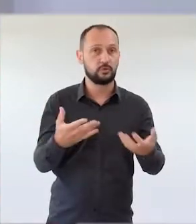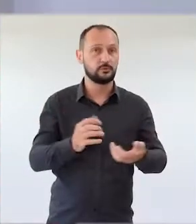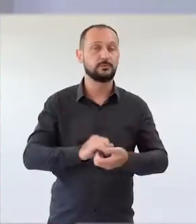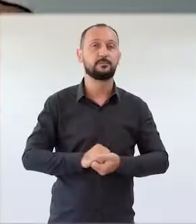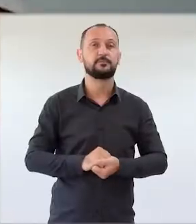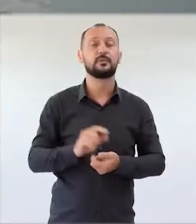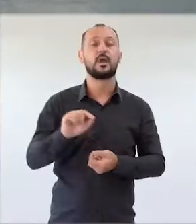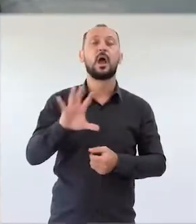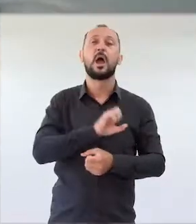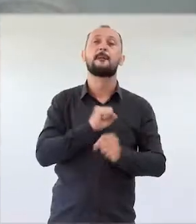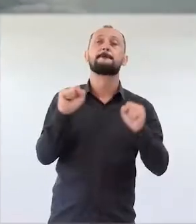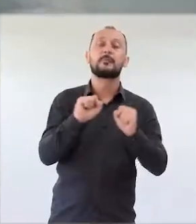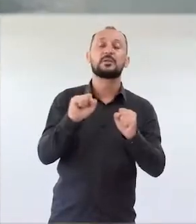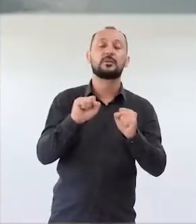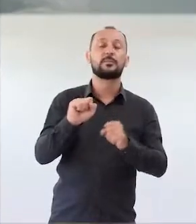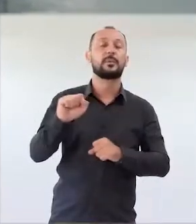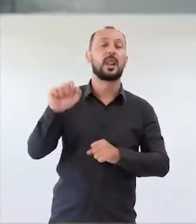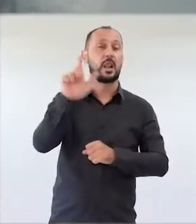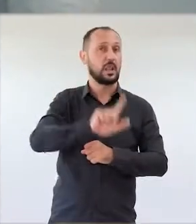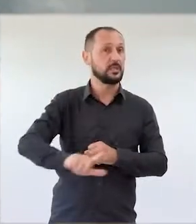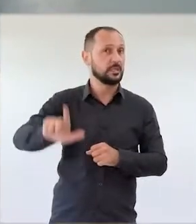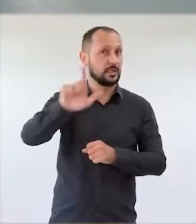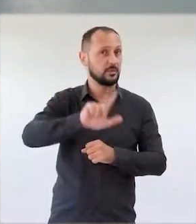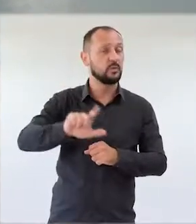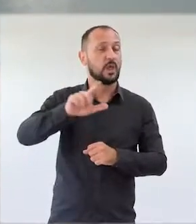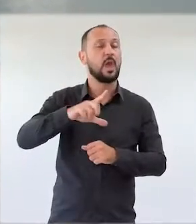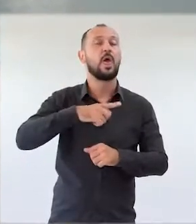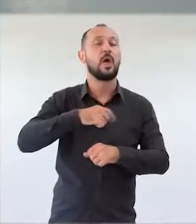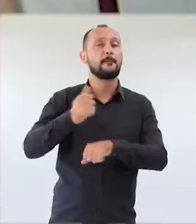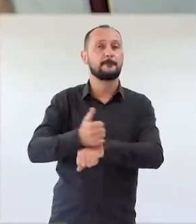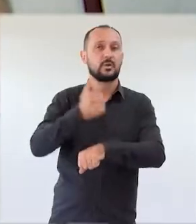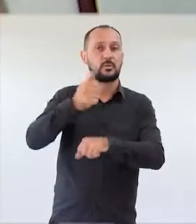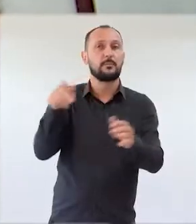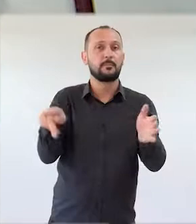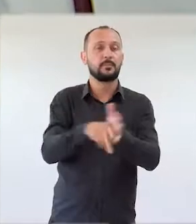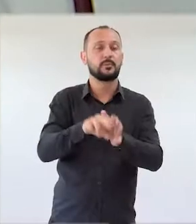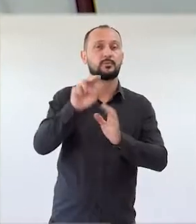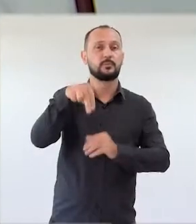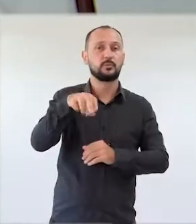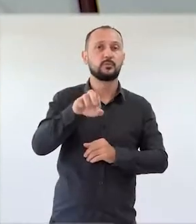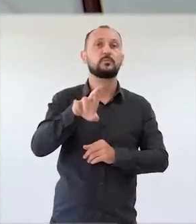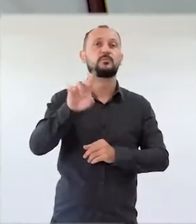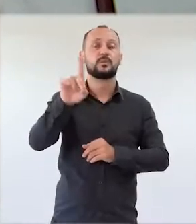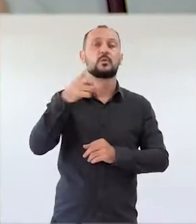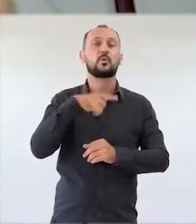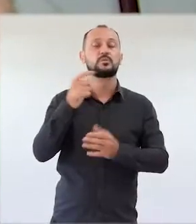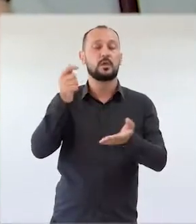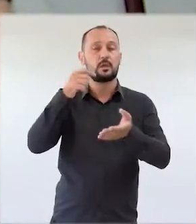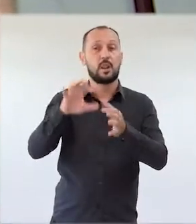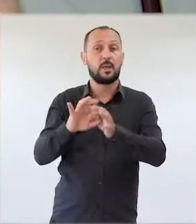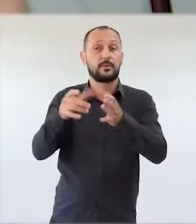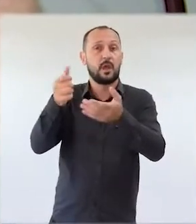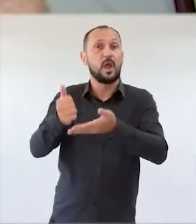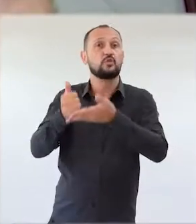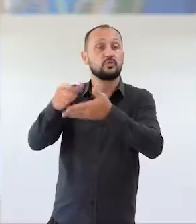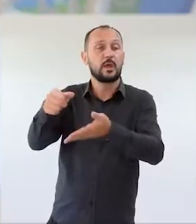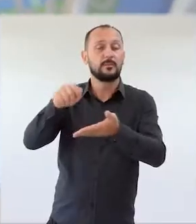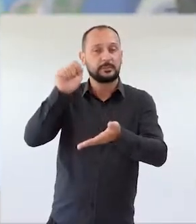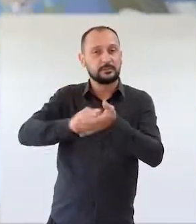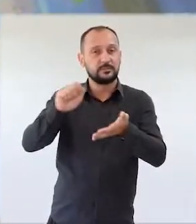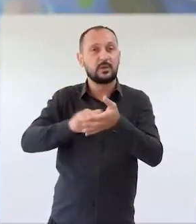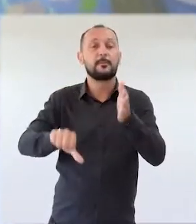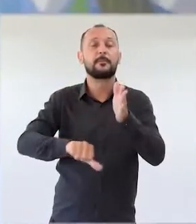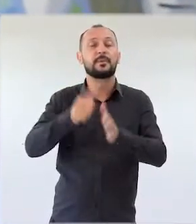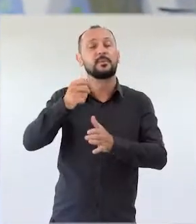inovação, né? A paixão pela literatura, uma das qualidades intrínsecas dos nerds, garantiu a Ruby escrever sua primeira história